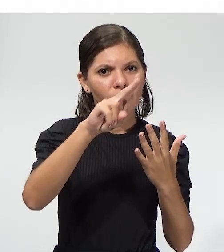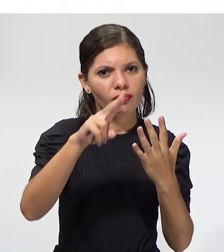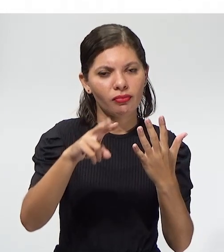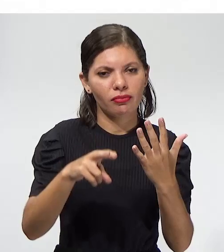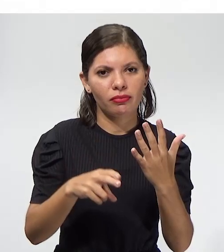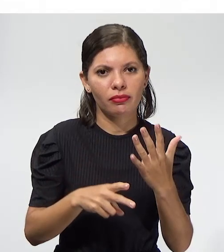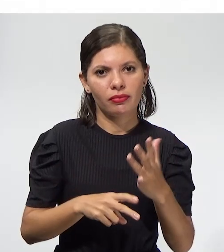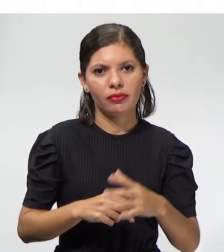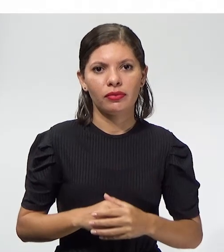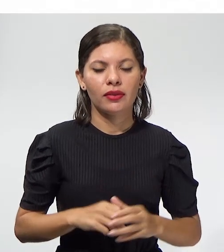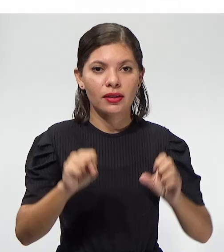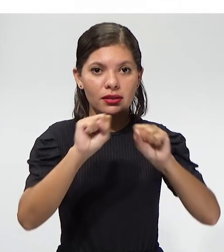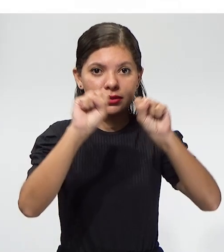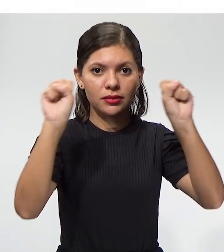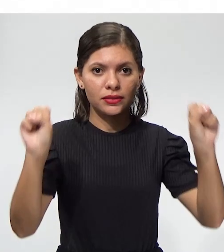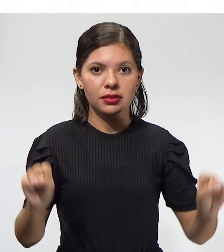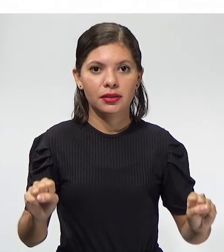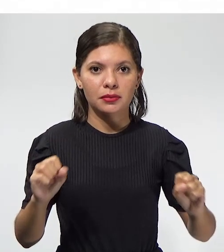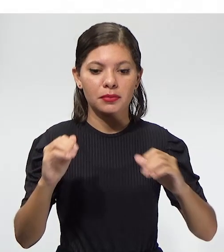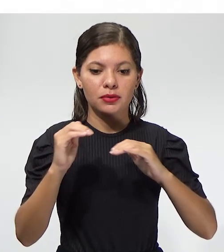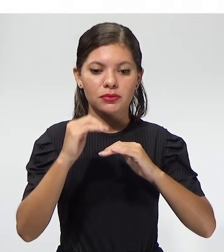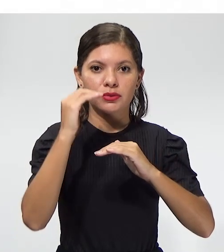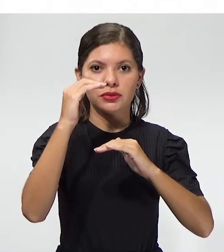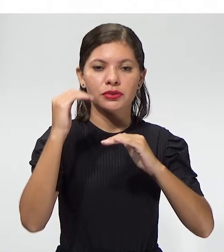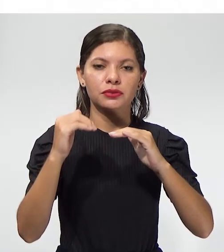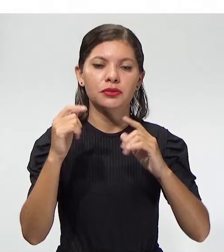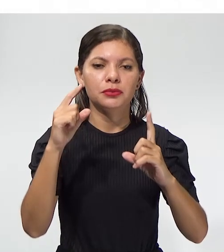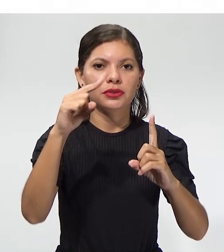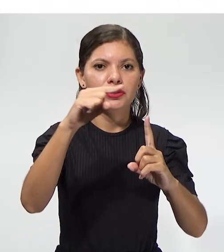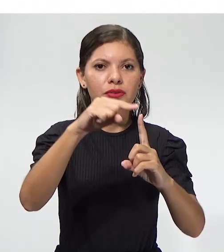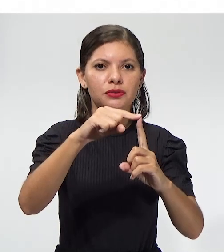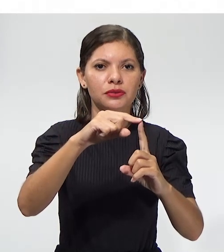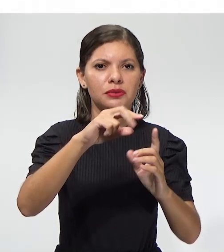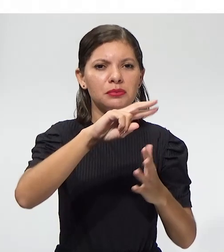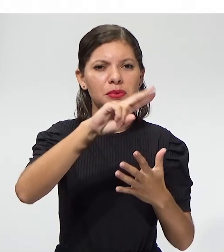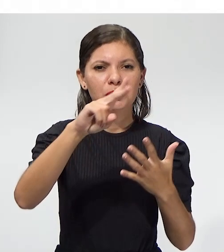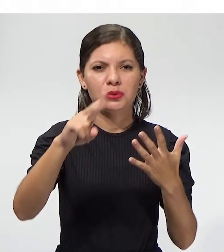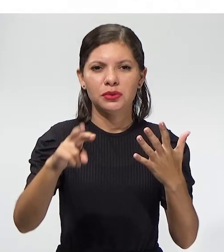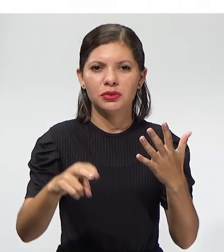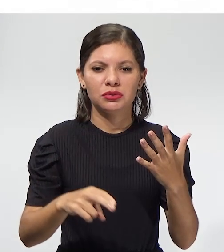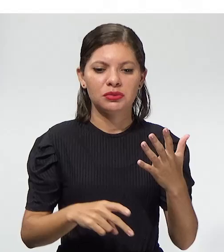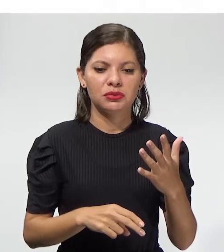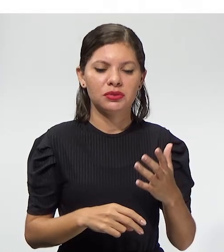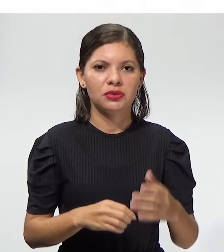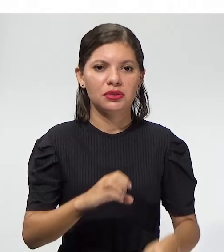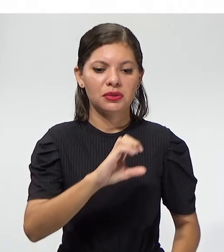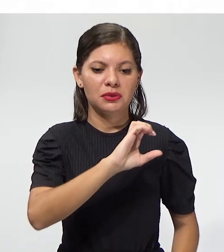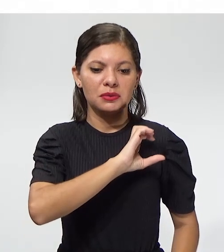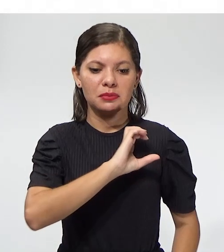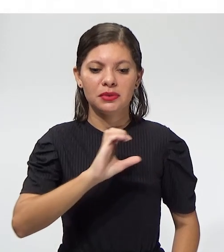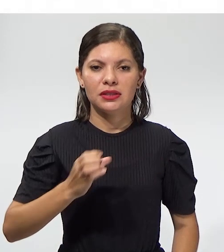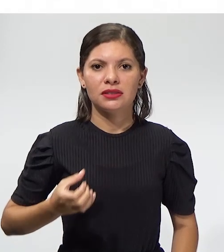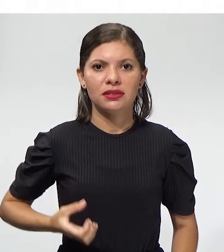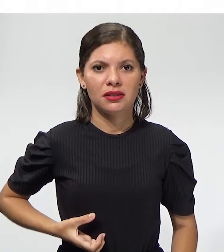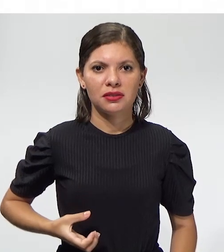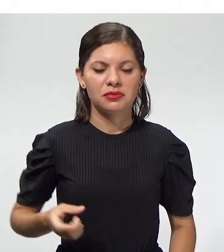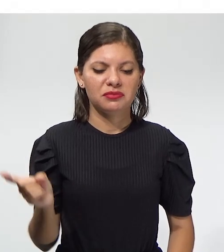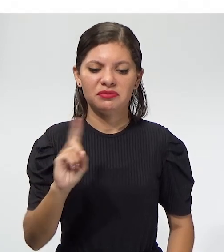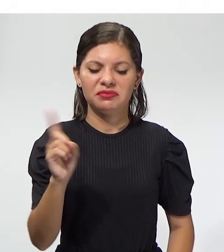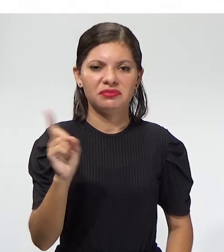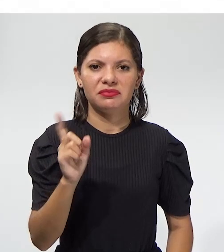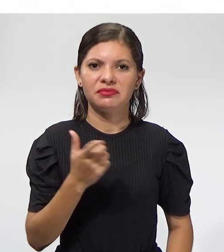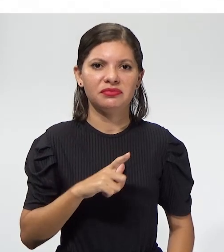A multidisciplinaridade neste modelo, ele é um sistema de um só nível, de objetivos múltiplos, mas não